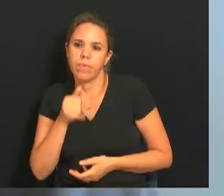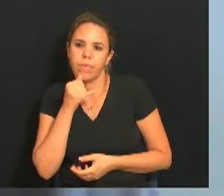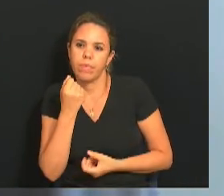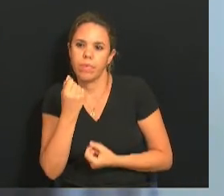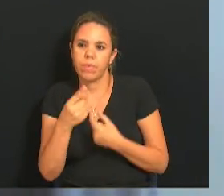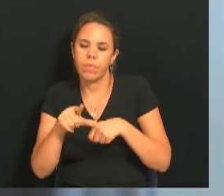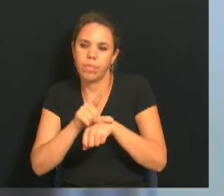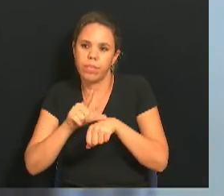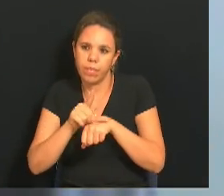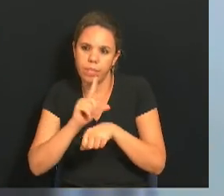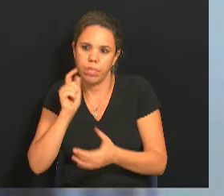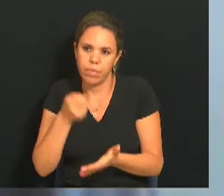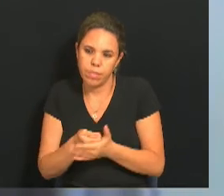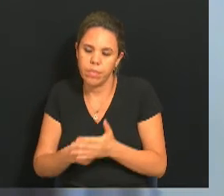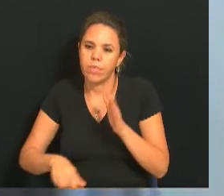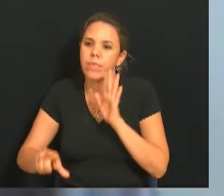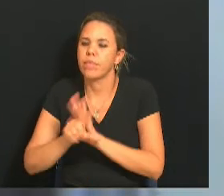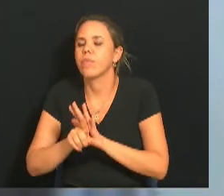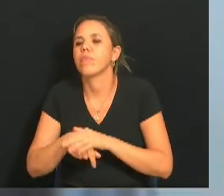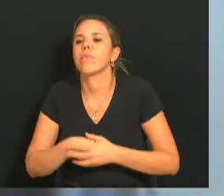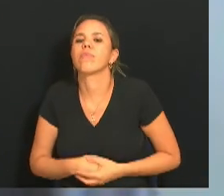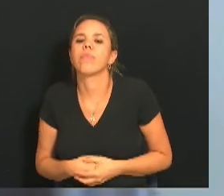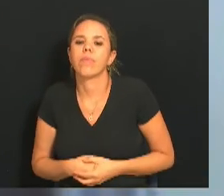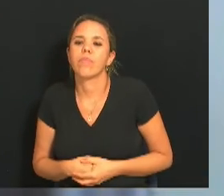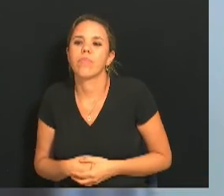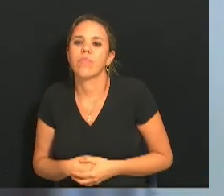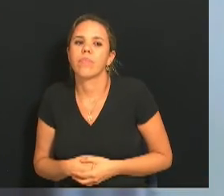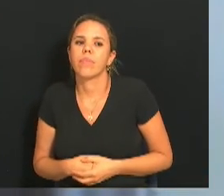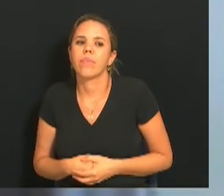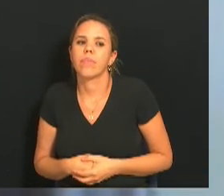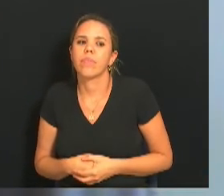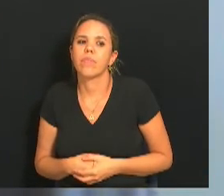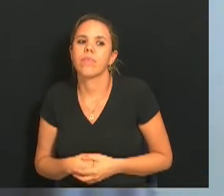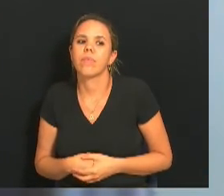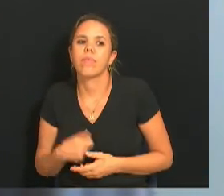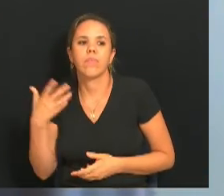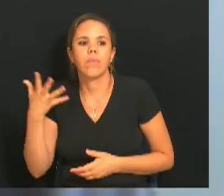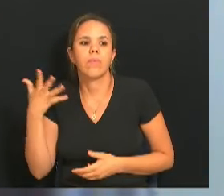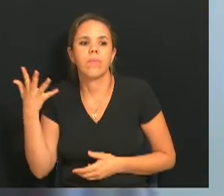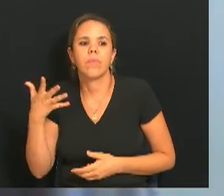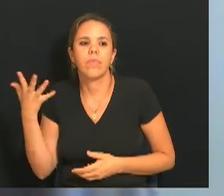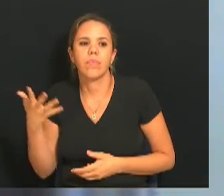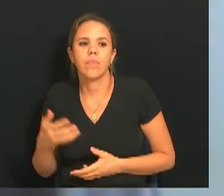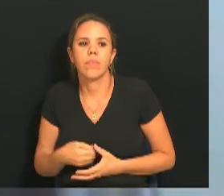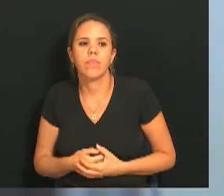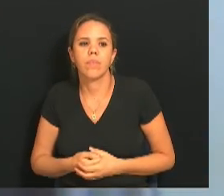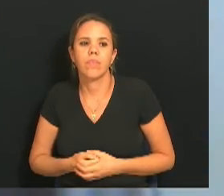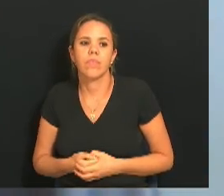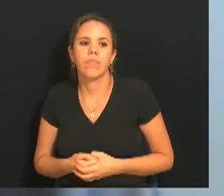legislação garantisse na lei a realização das conferências e qual é o formato dela.